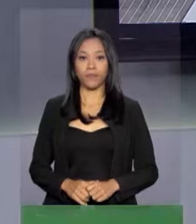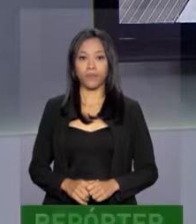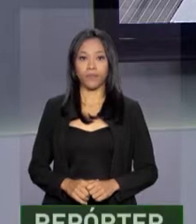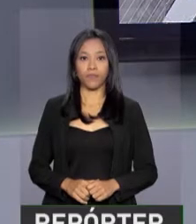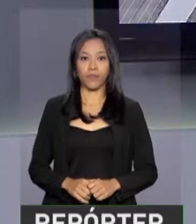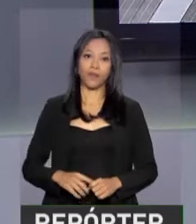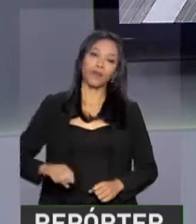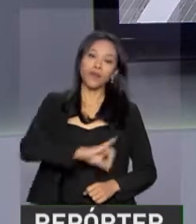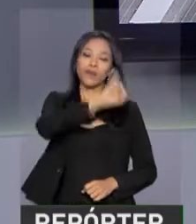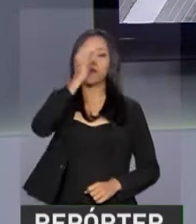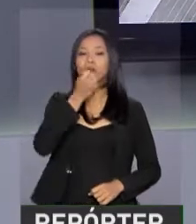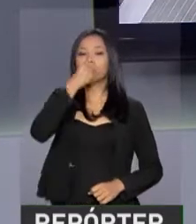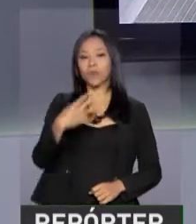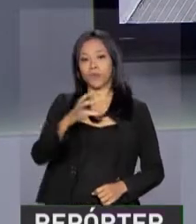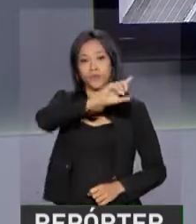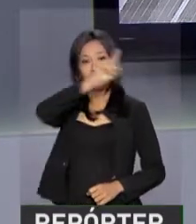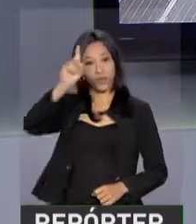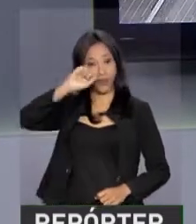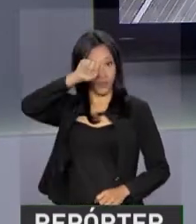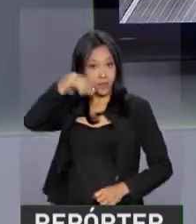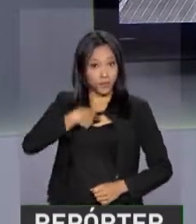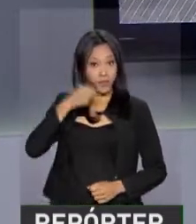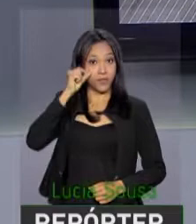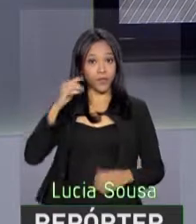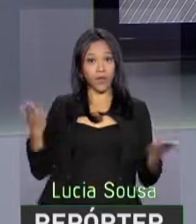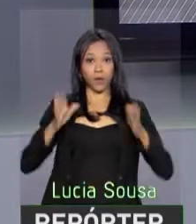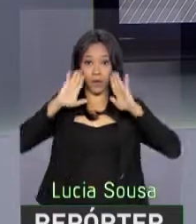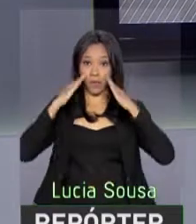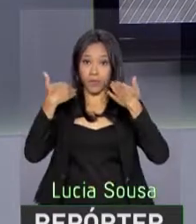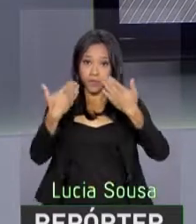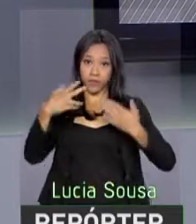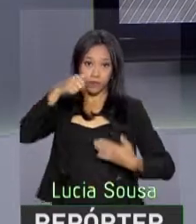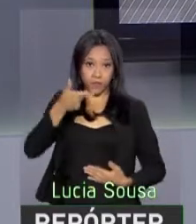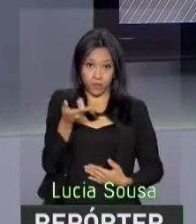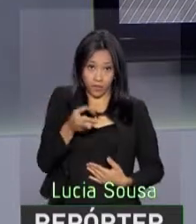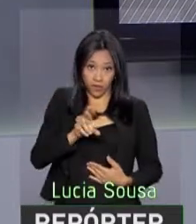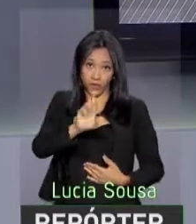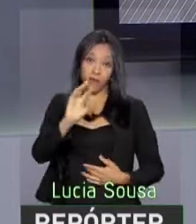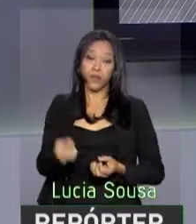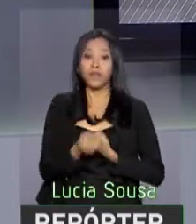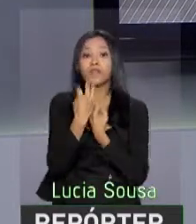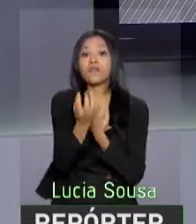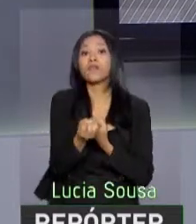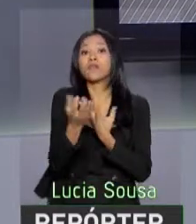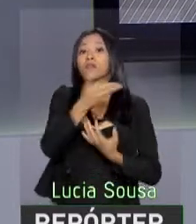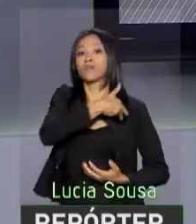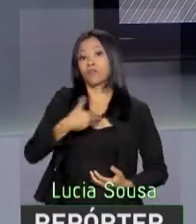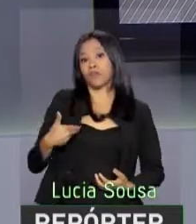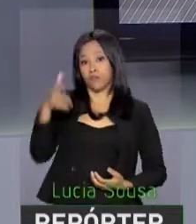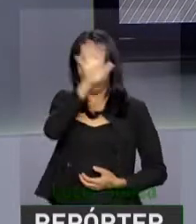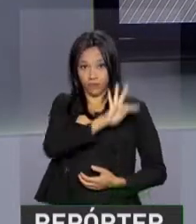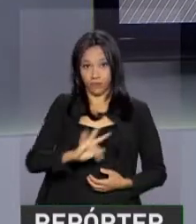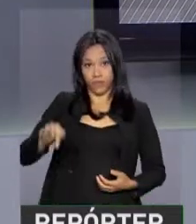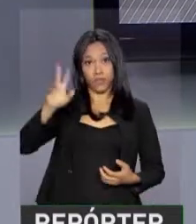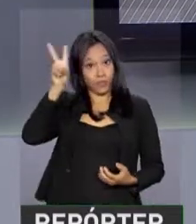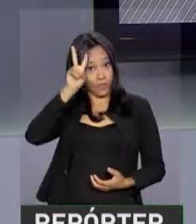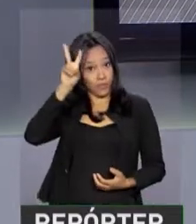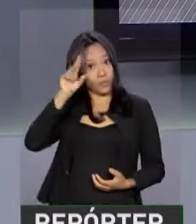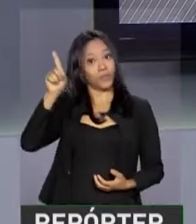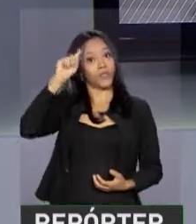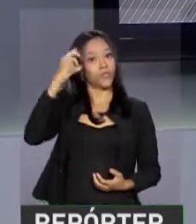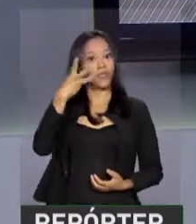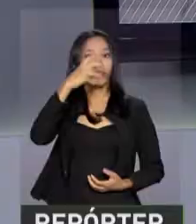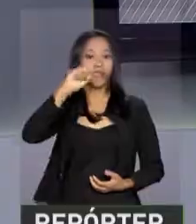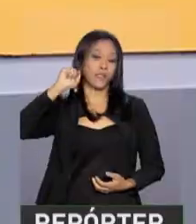olá bom dia eu sou thaíssa dias estamos no ar com repórter nbr e as notícias do governo federal desta segunda feira